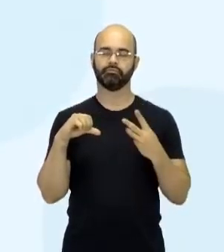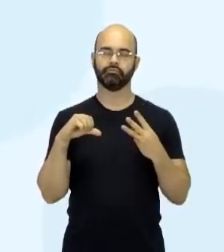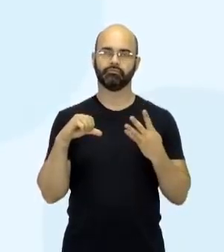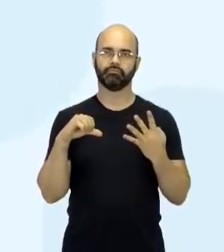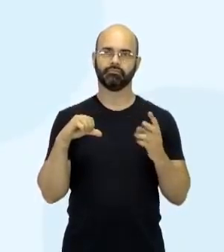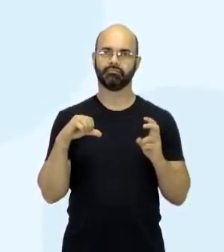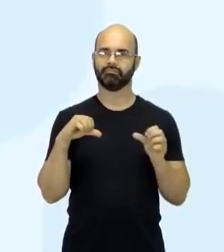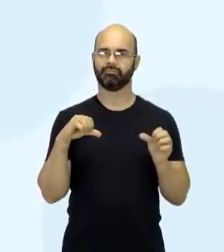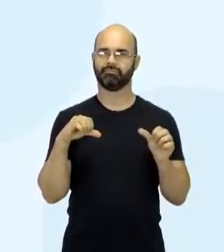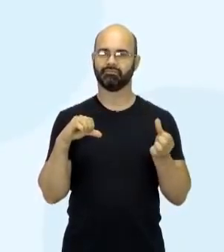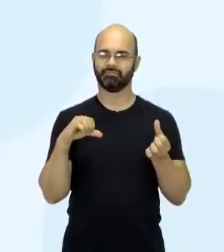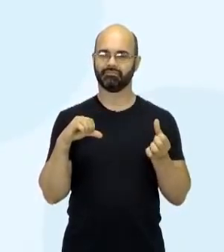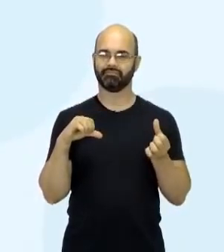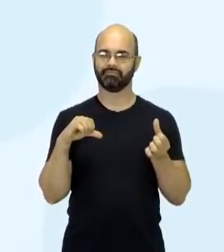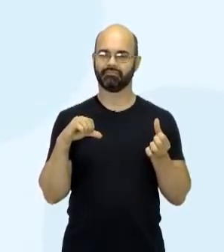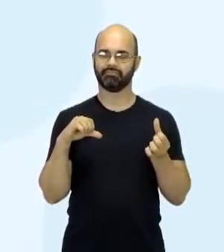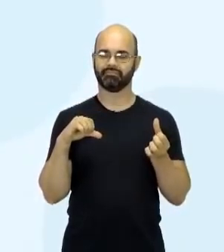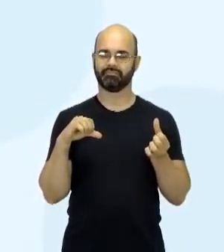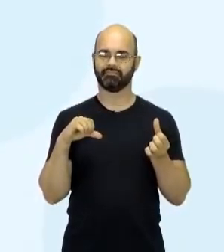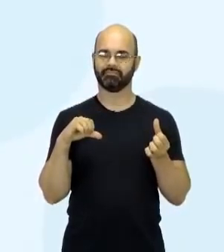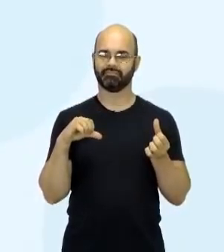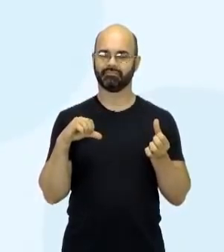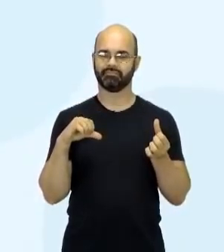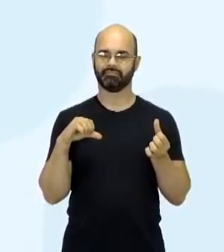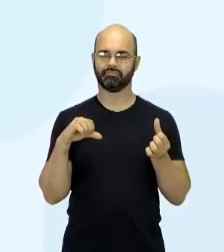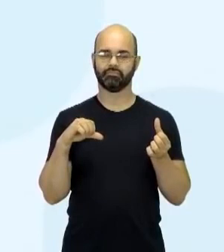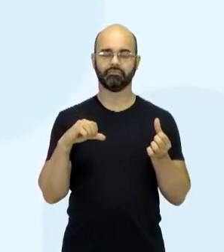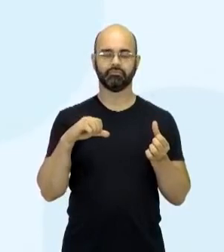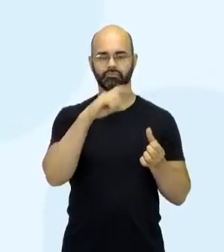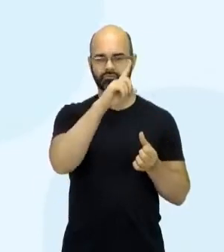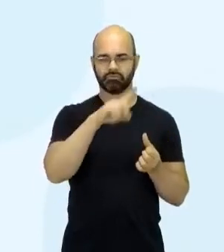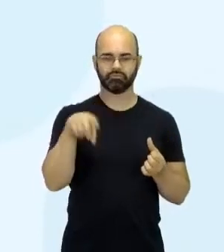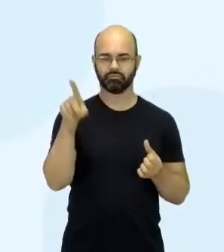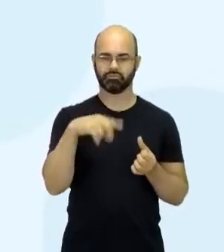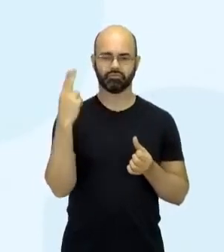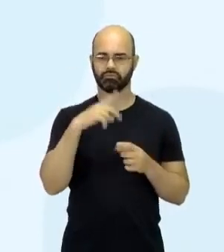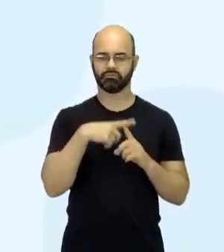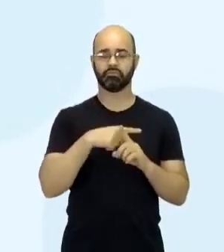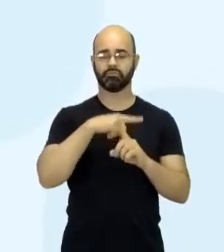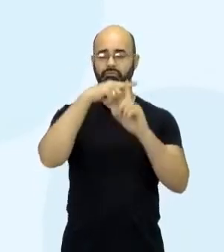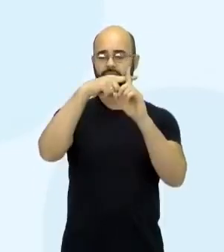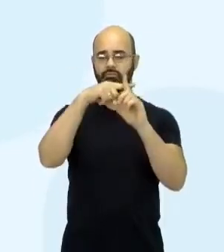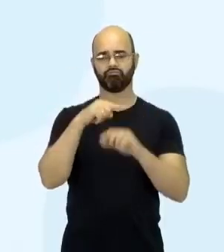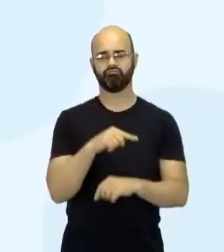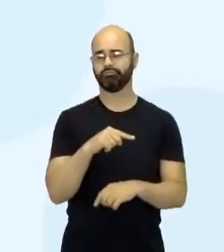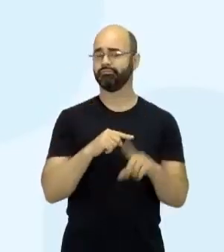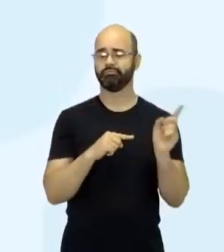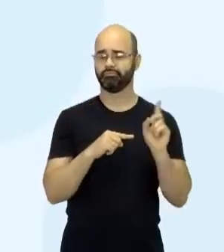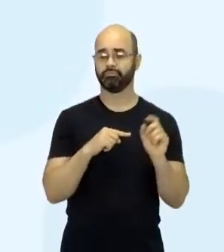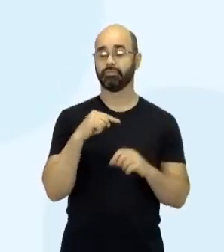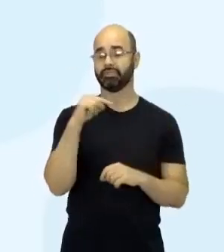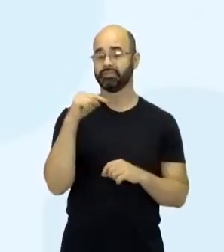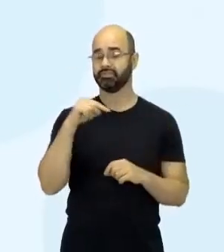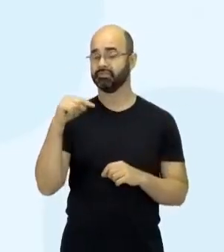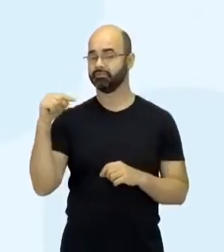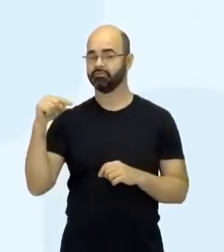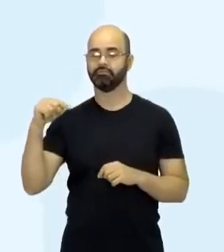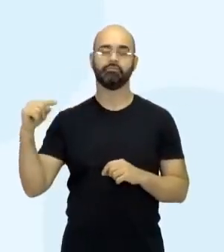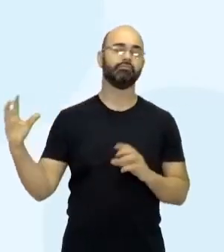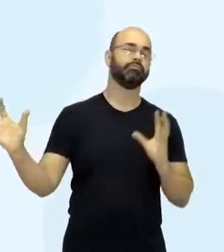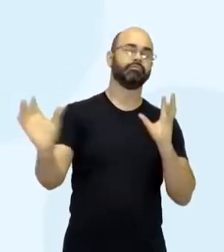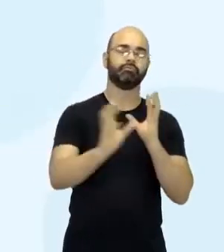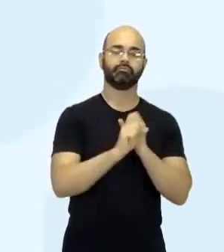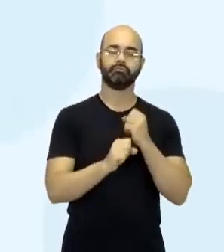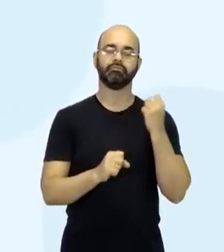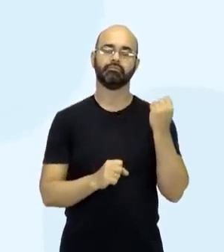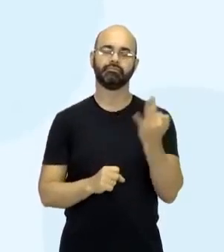3, 4, 5, 6, ó. Não tem como anular, não é positivo e negativo. Quantos negativos você tem aqui ao todo?